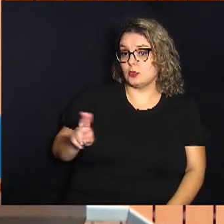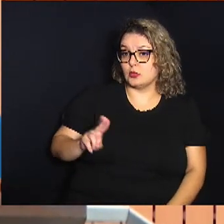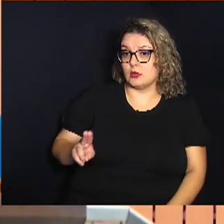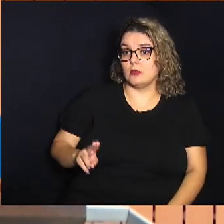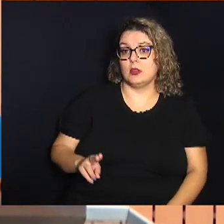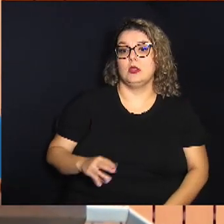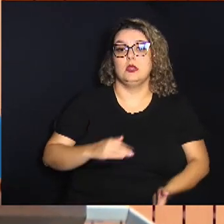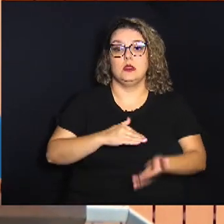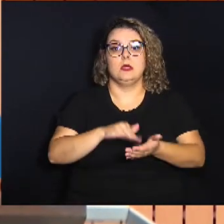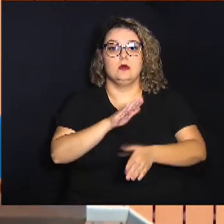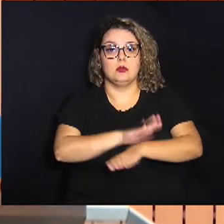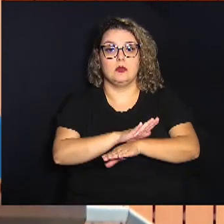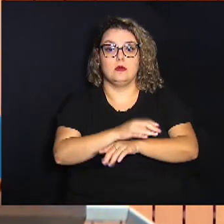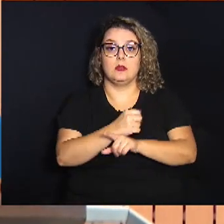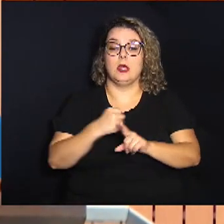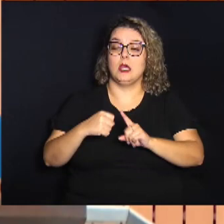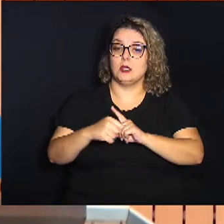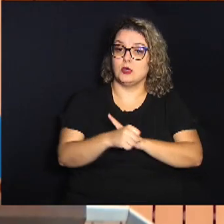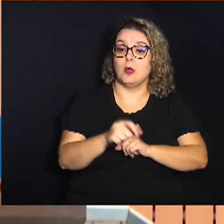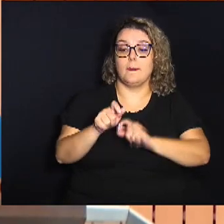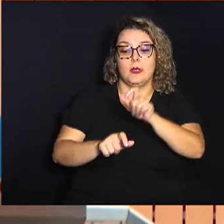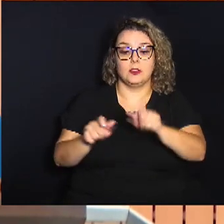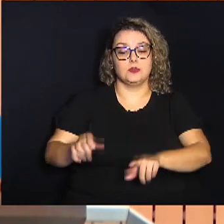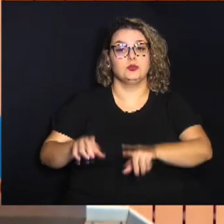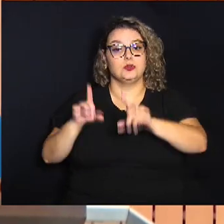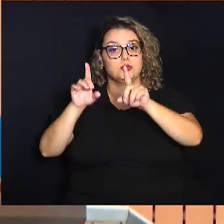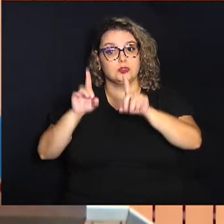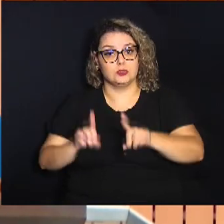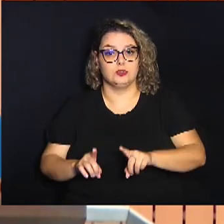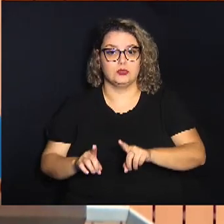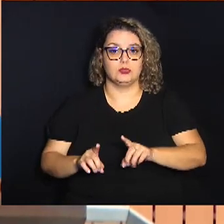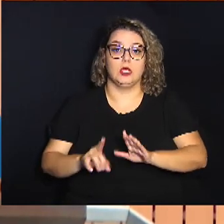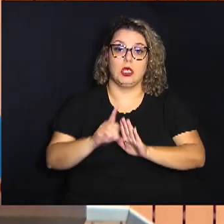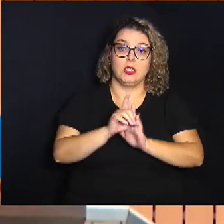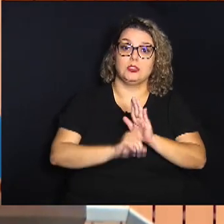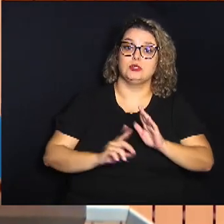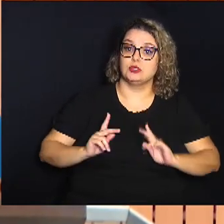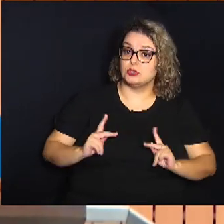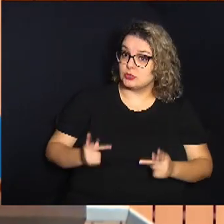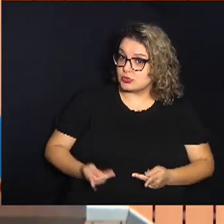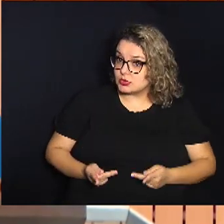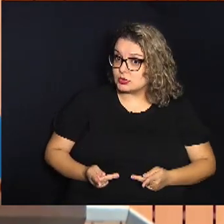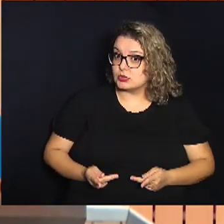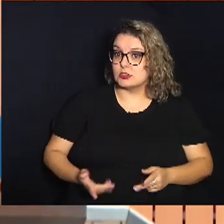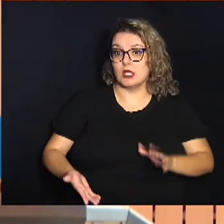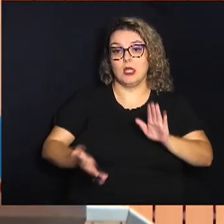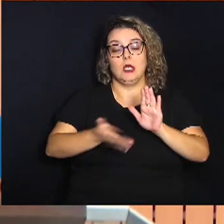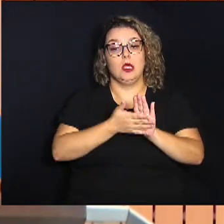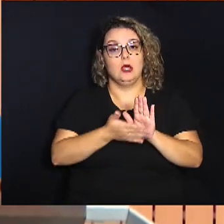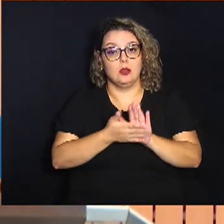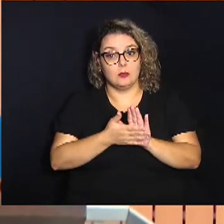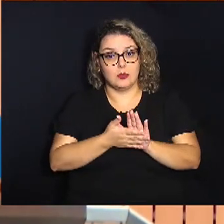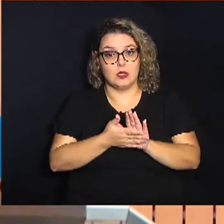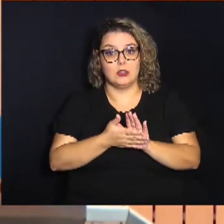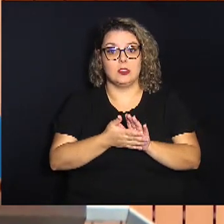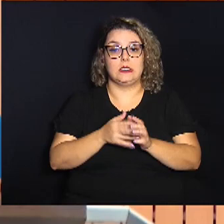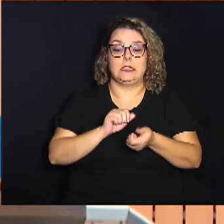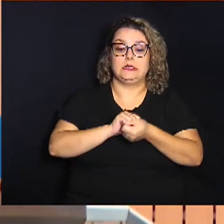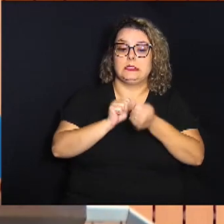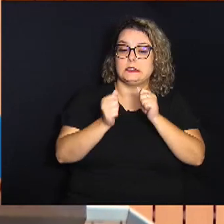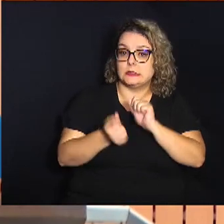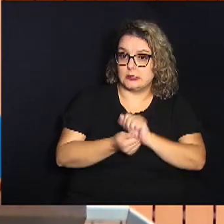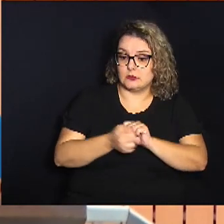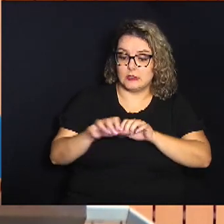Assistência Social, Pessoa com Deficiência e Direitos Humanos. E a proposta nessa reorganização